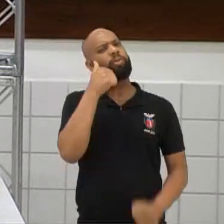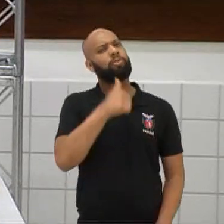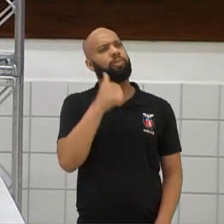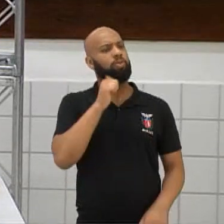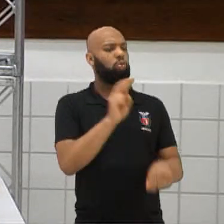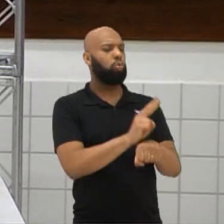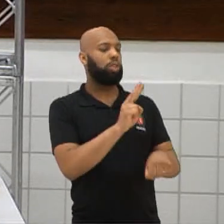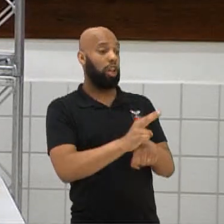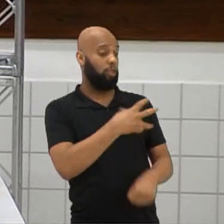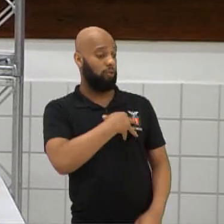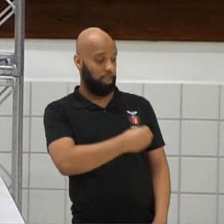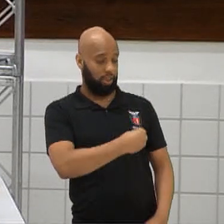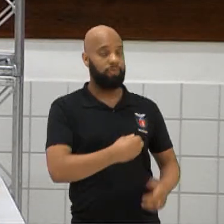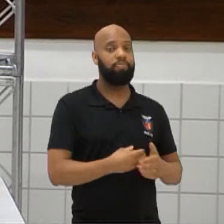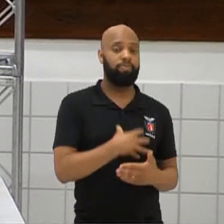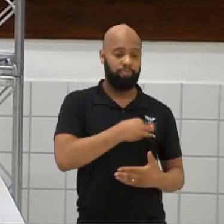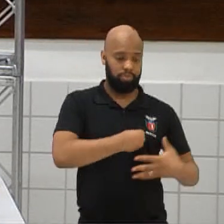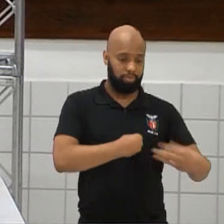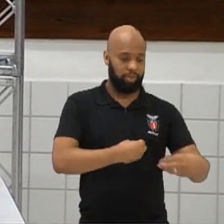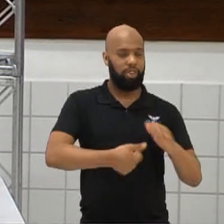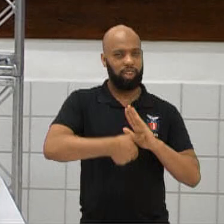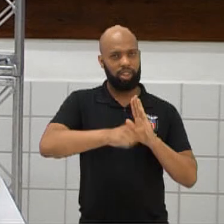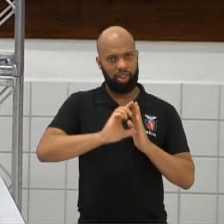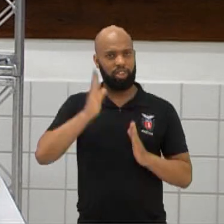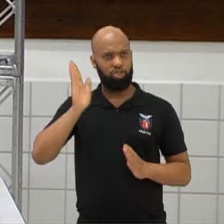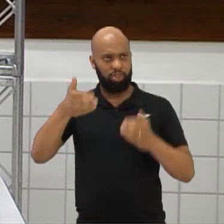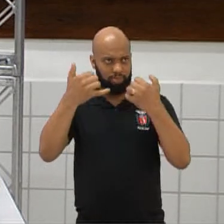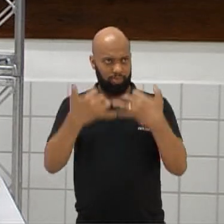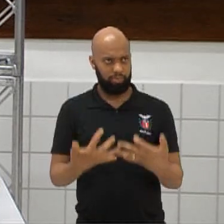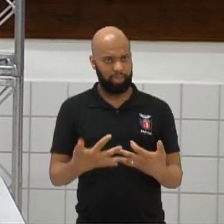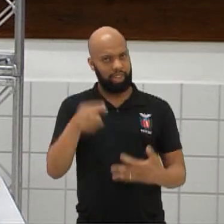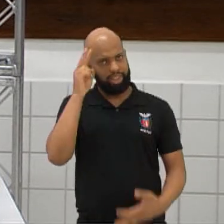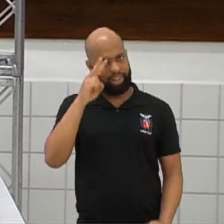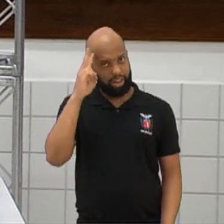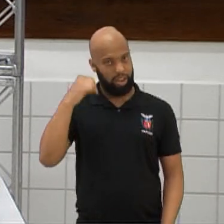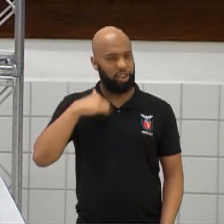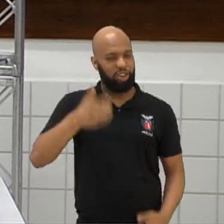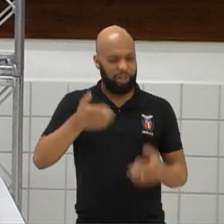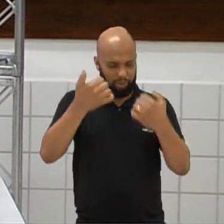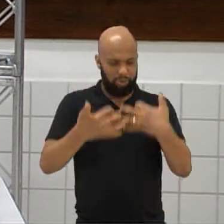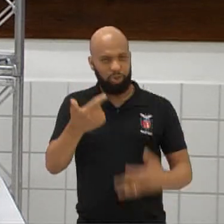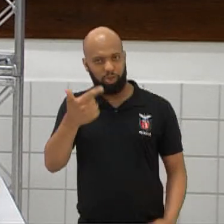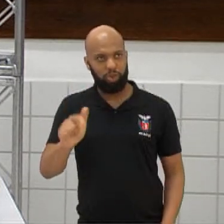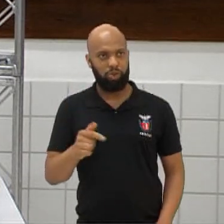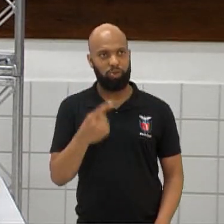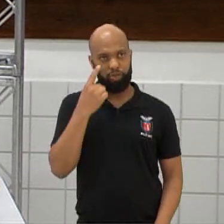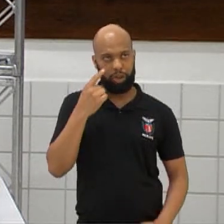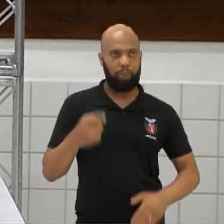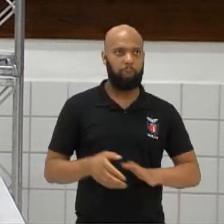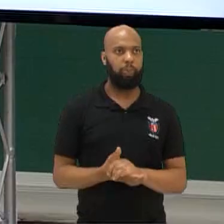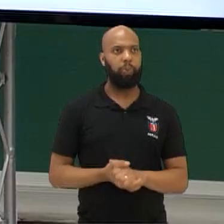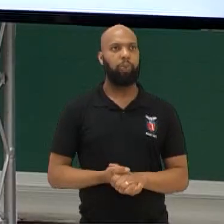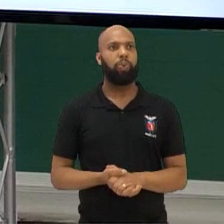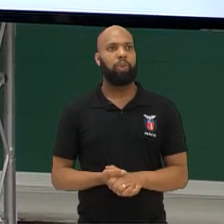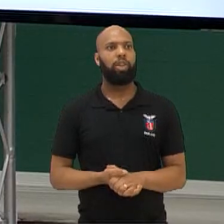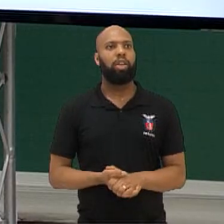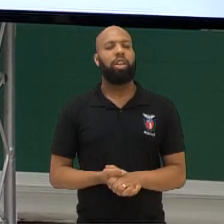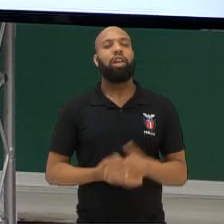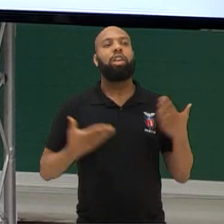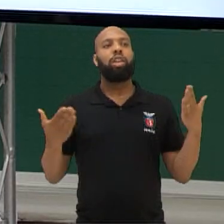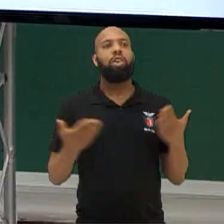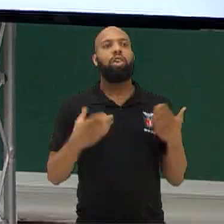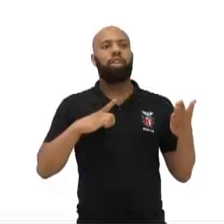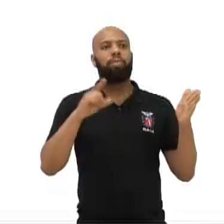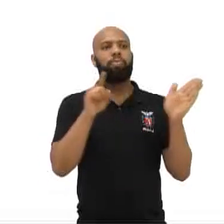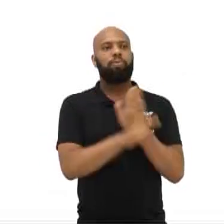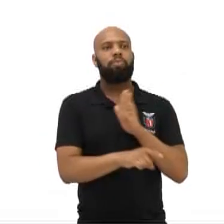da prole. Tá? Eu falei isso na aula passada, vamos ver quem lembra, que daqui a pouco eu já falo para vocês. Vamos lá? Vamos ao